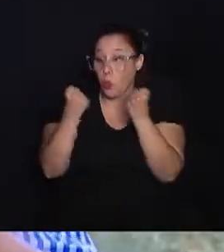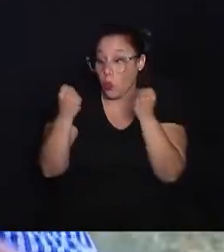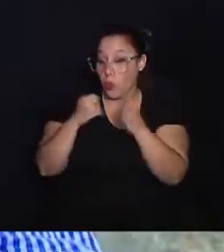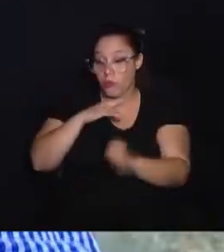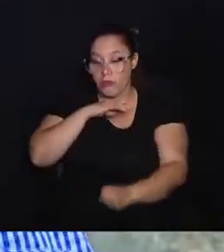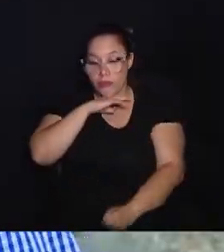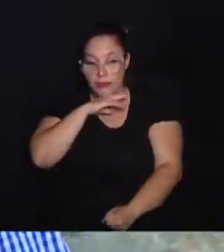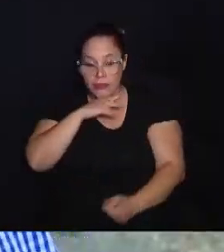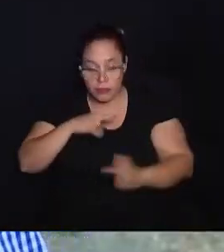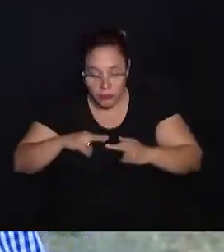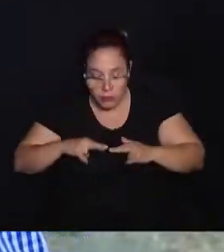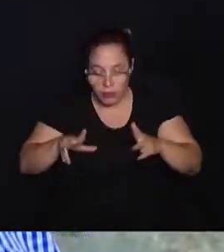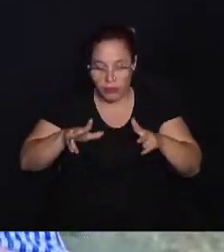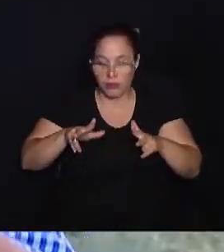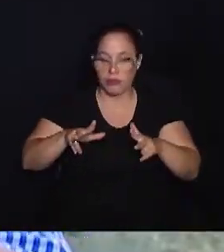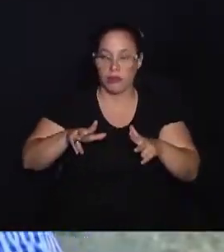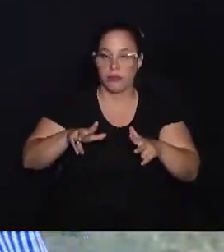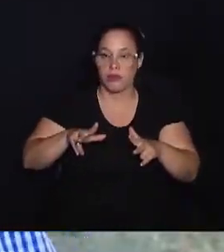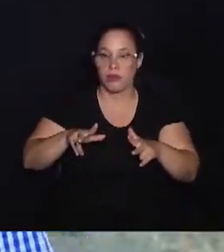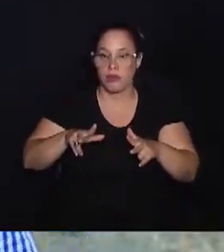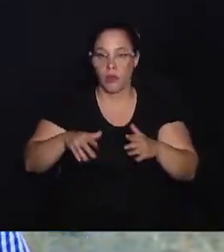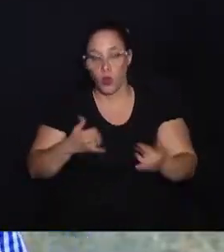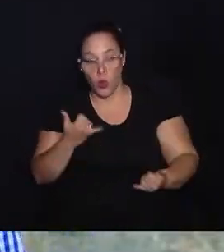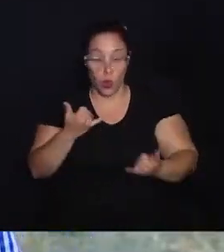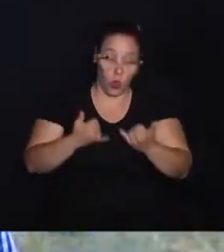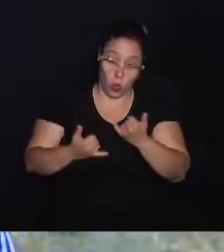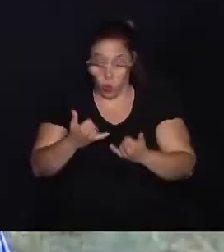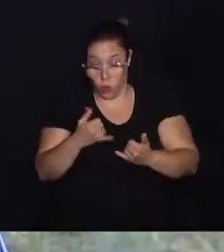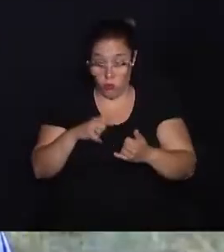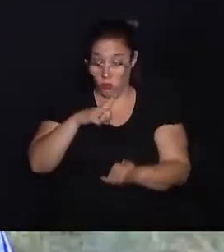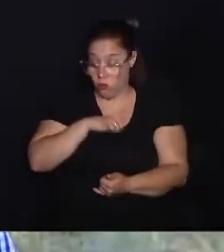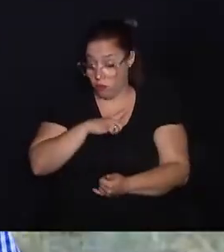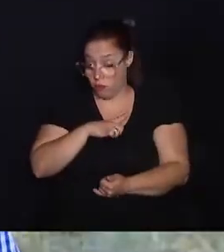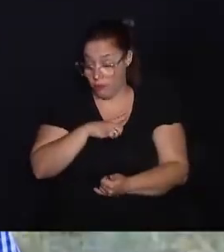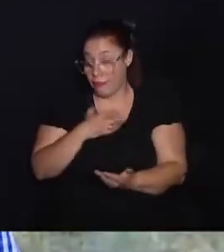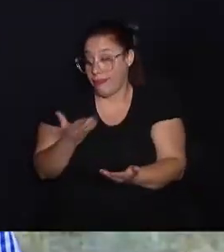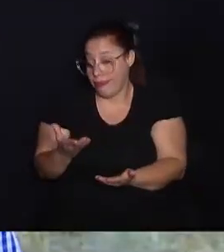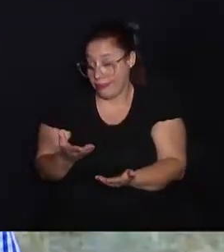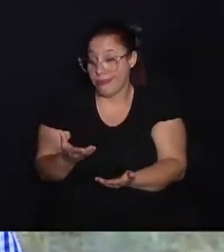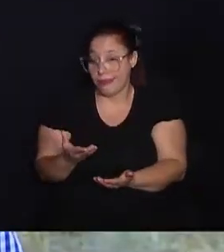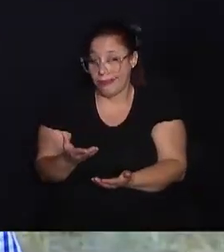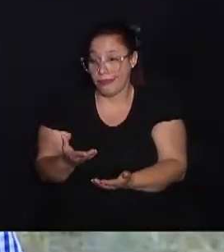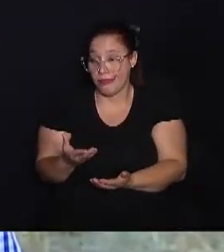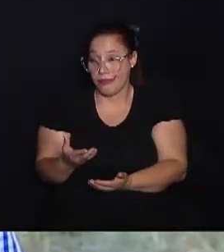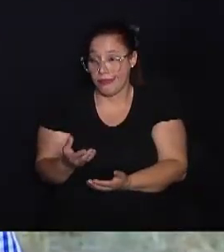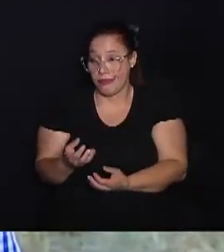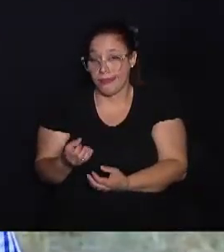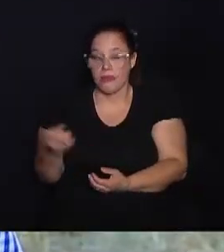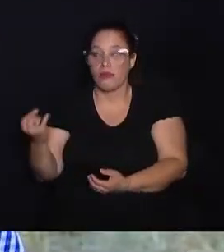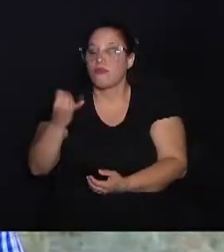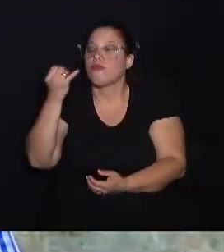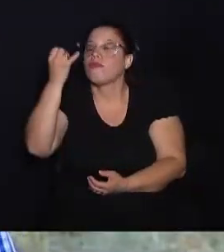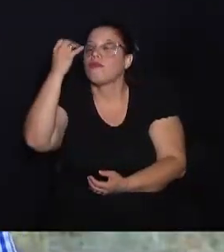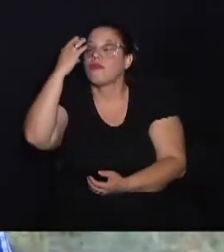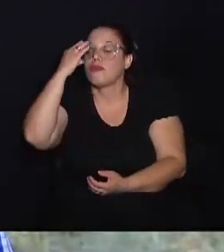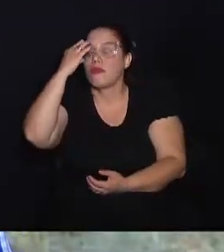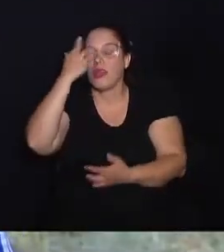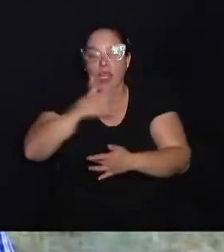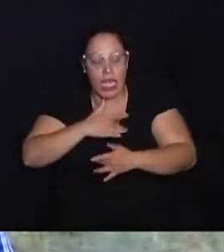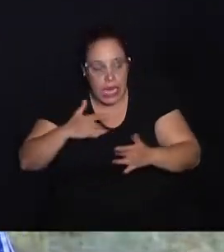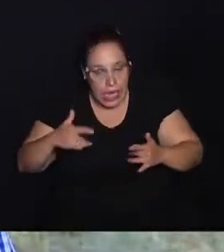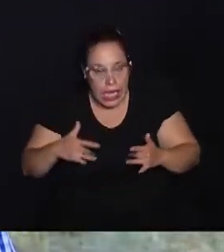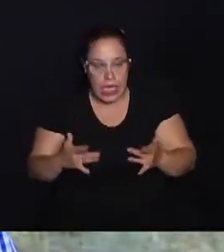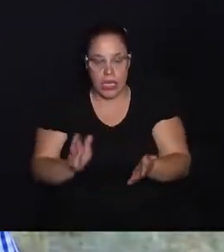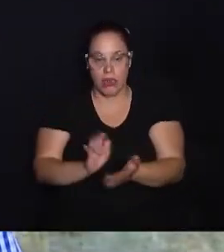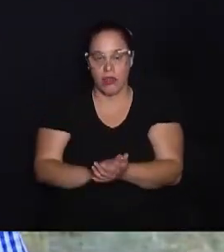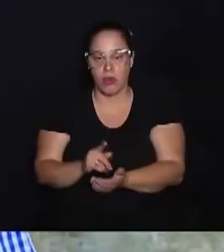porque esse exercício dos animais e esse entretenimento que eles têm acaba sendo